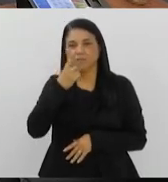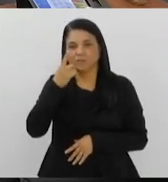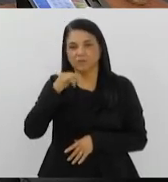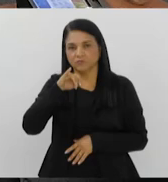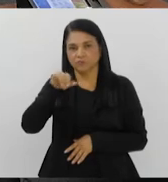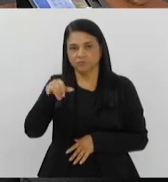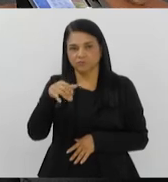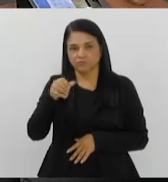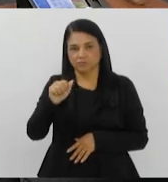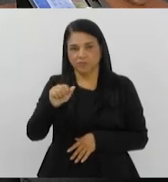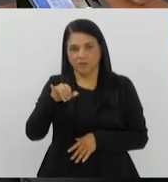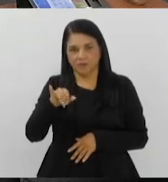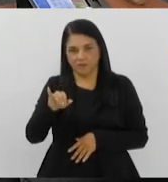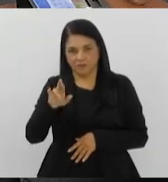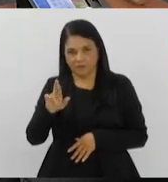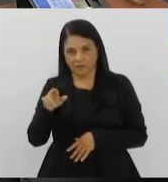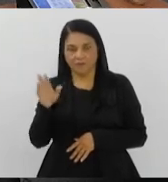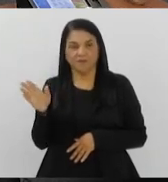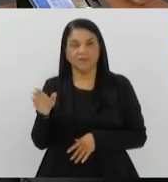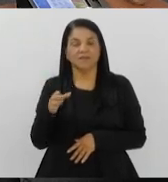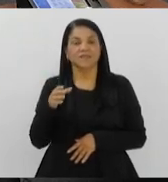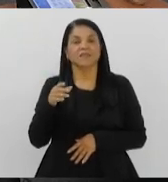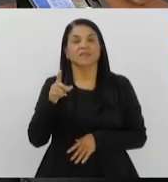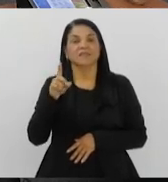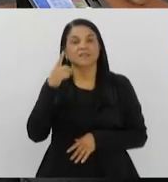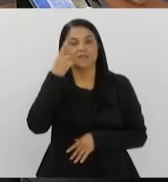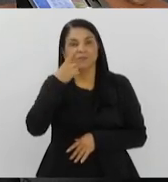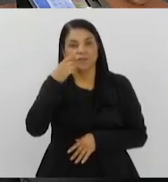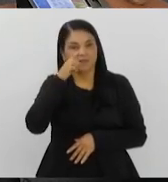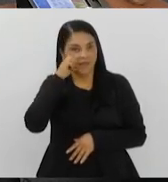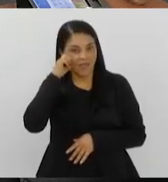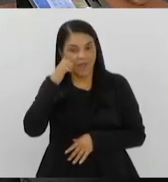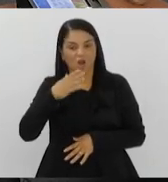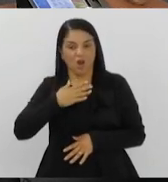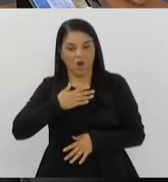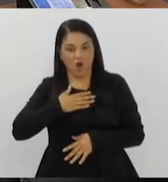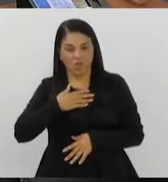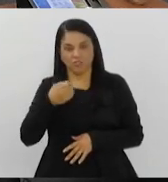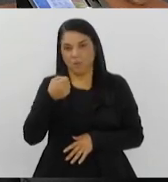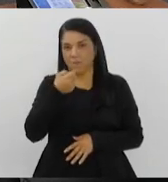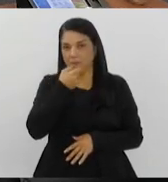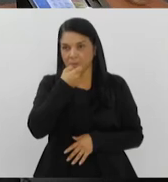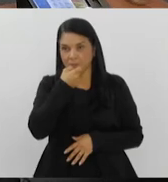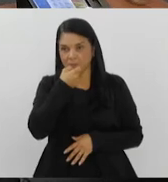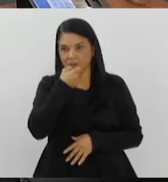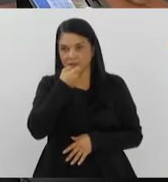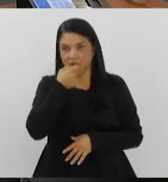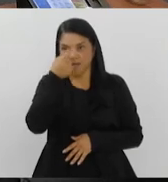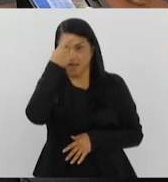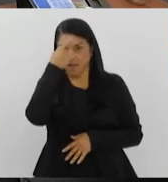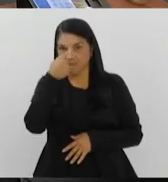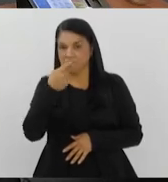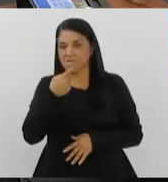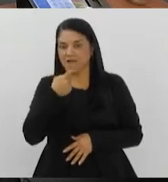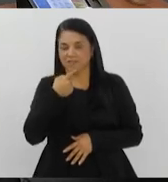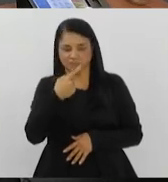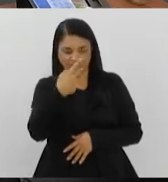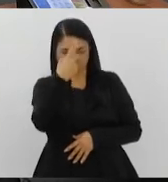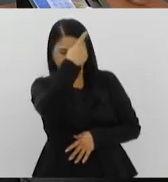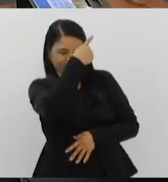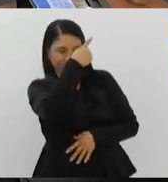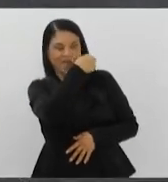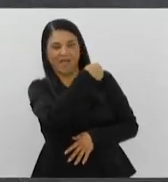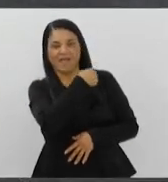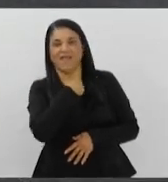Érica gostam que eu fale desse microfone, porque aqui, quando aparece aqui essa imagem, eles aparecem aqui também, e